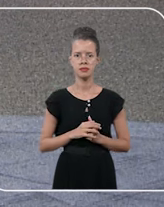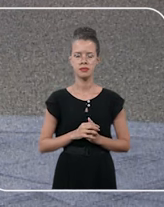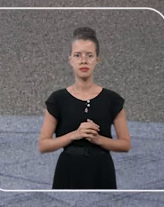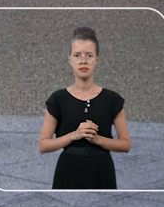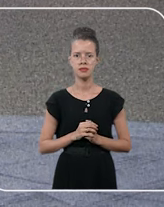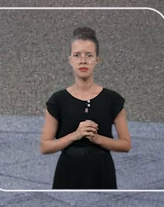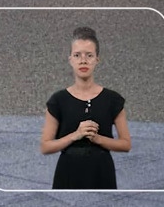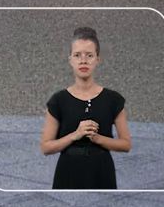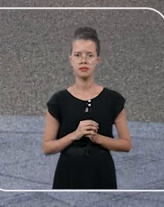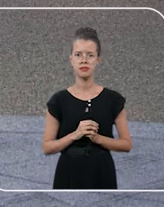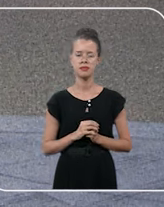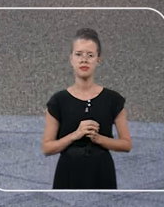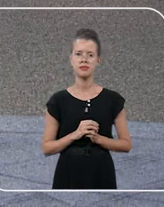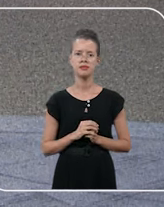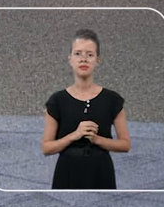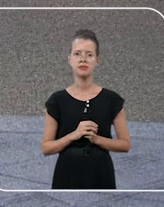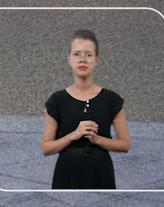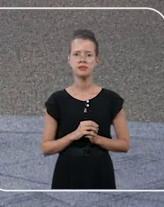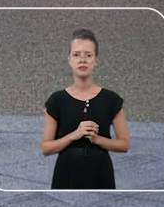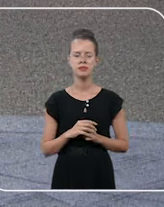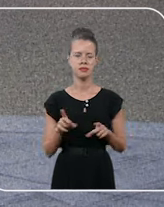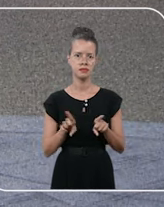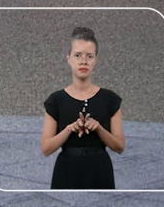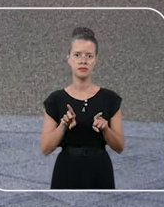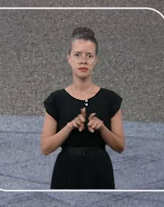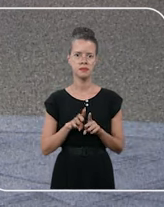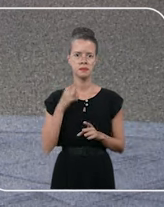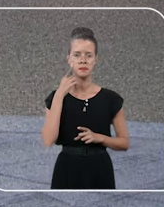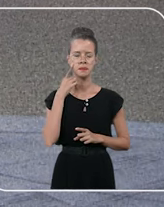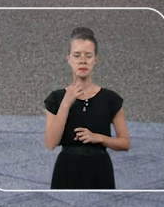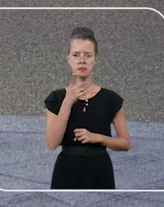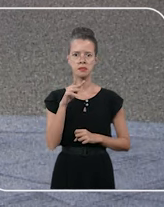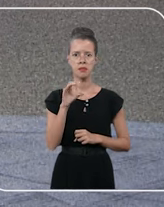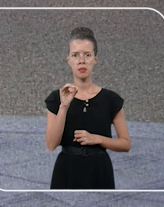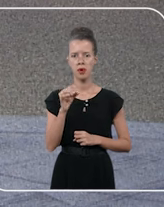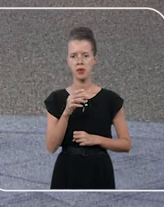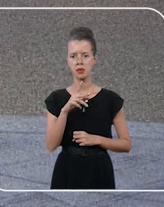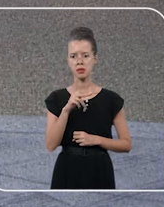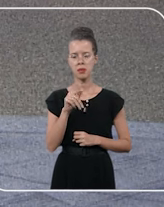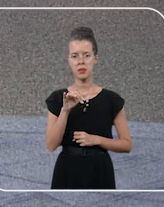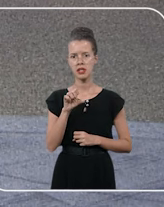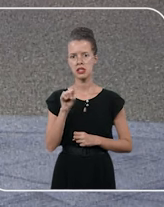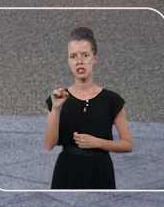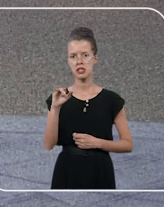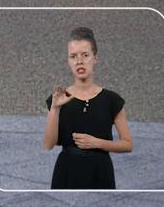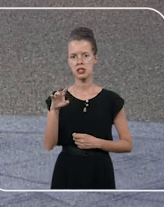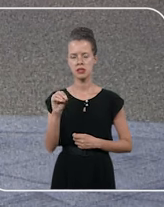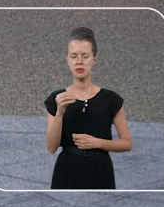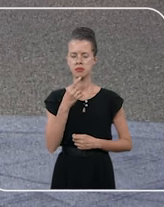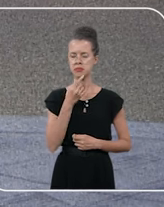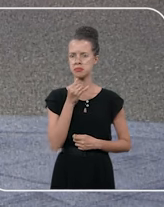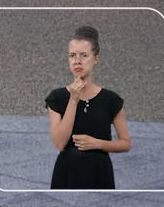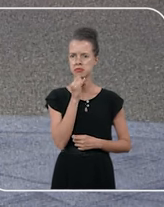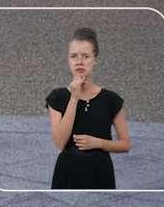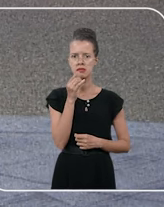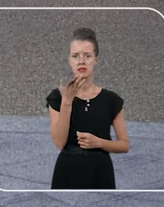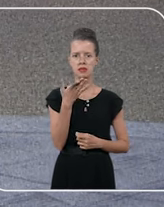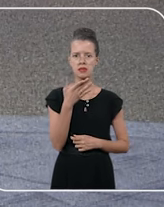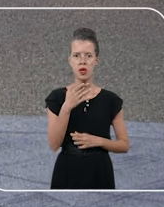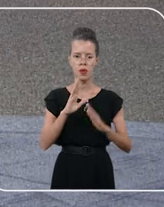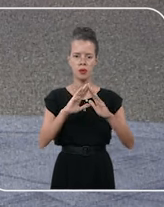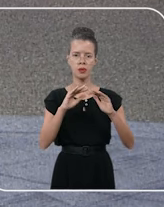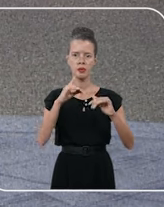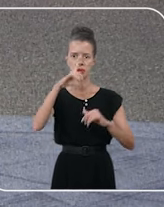Falando ainda dessa questão do polo passivo, professora Natália, no caso de um hospital privado credenciado